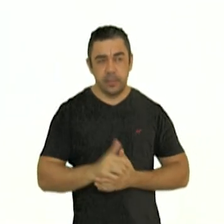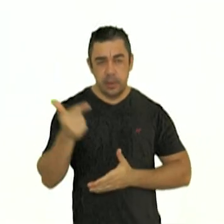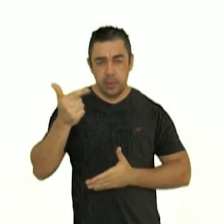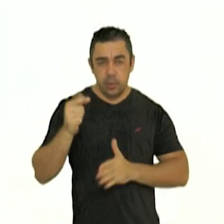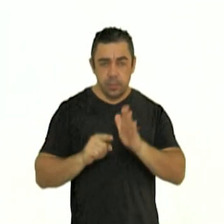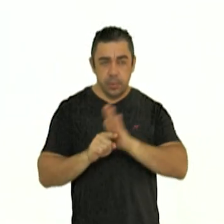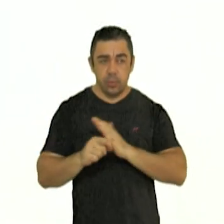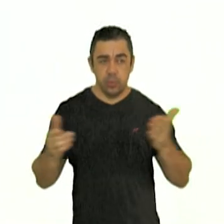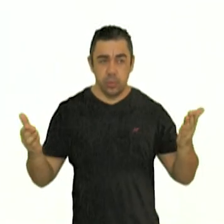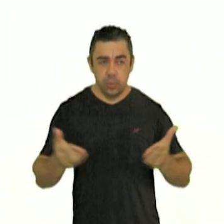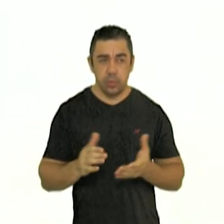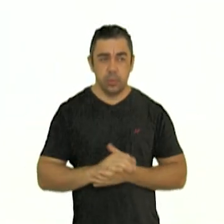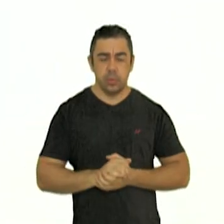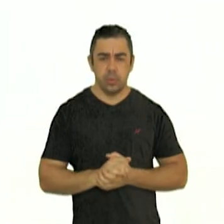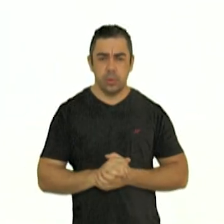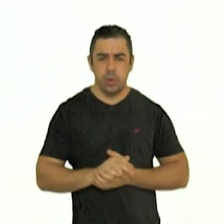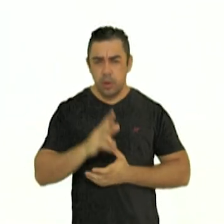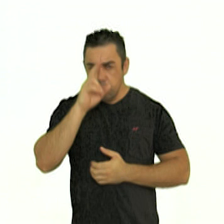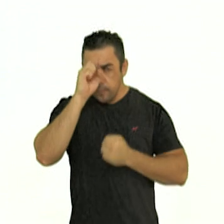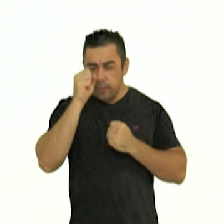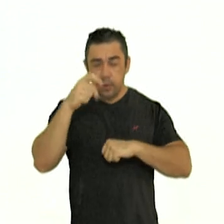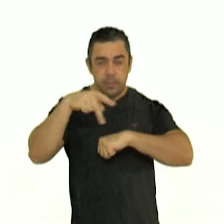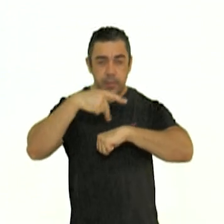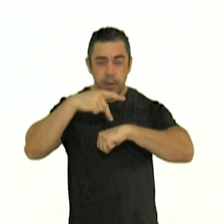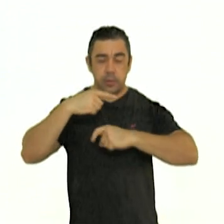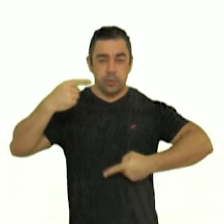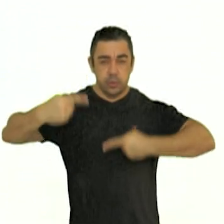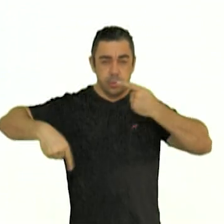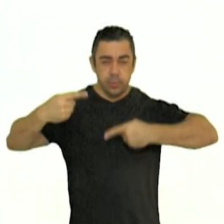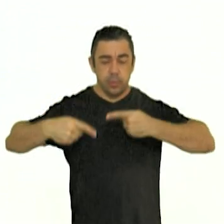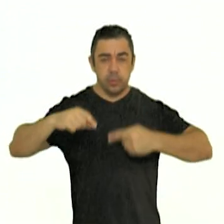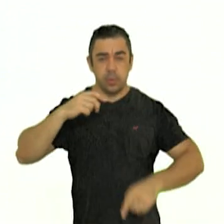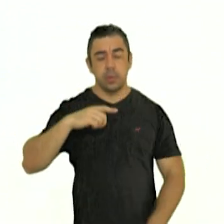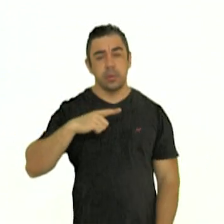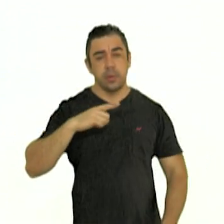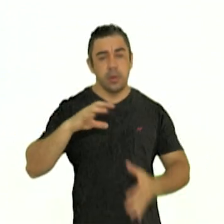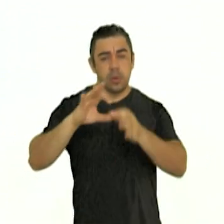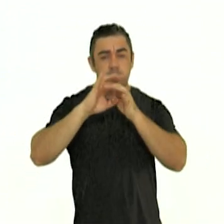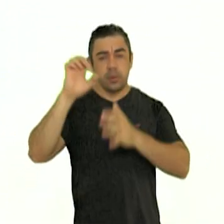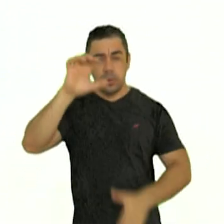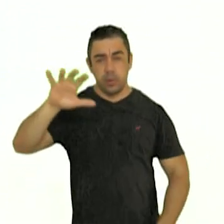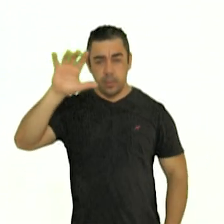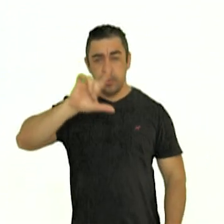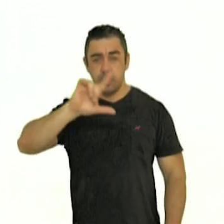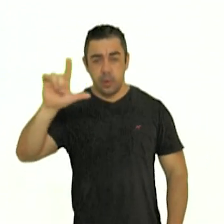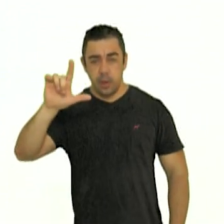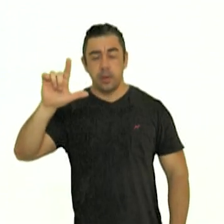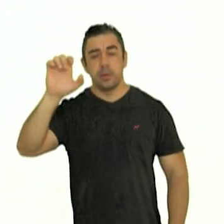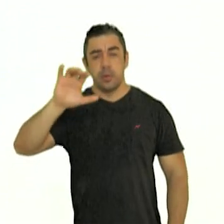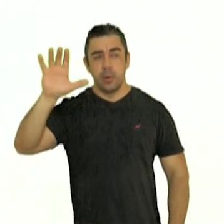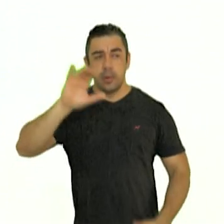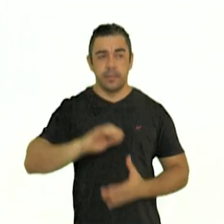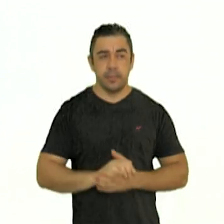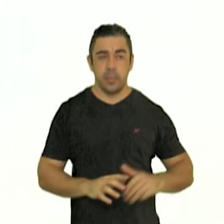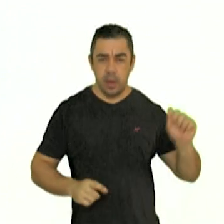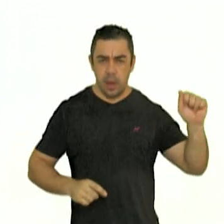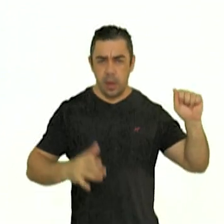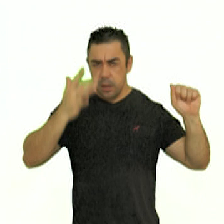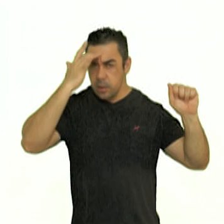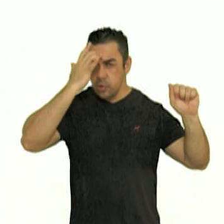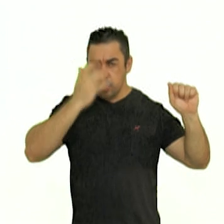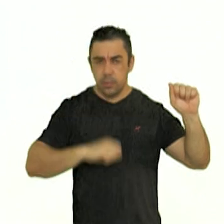Segundo quiz do dia, potência mundial que está em disputa com a União Europeia pelo comércio no leste europeu. Seria letra A, a